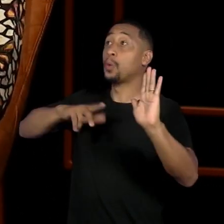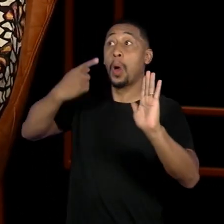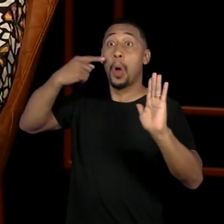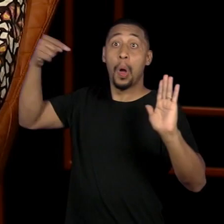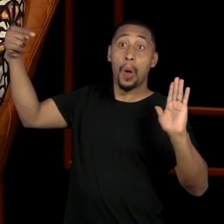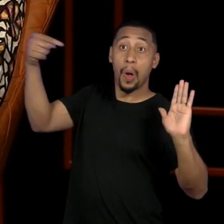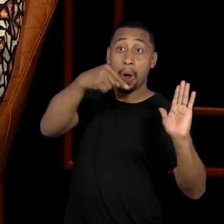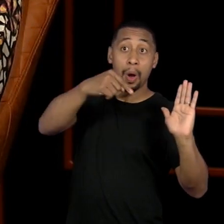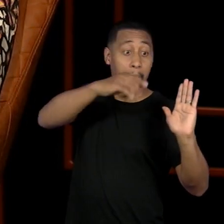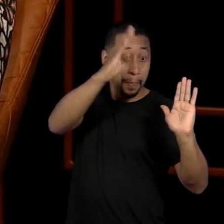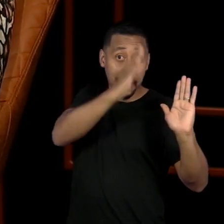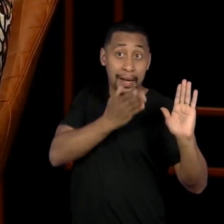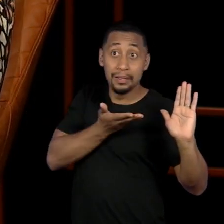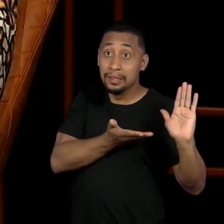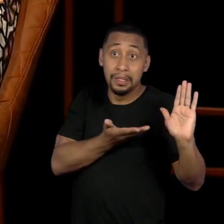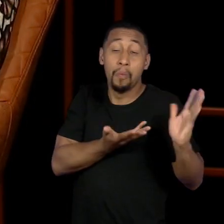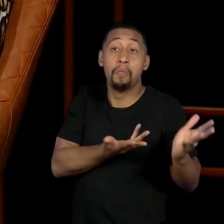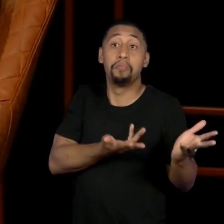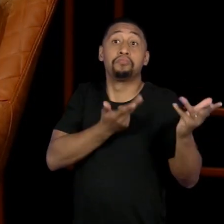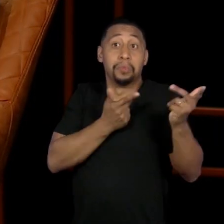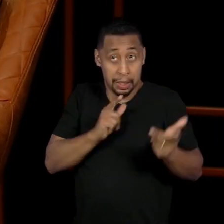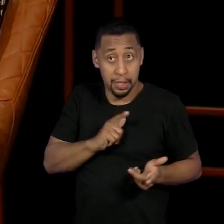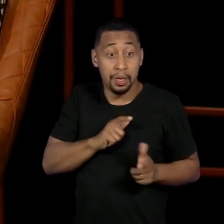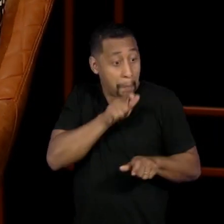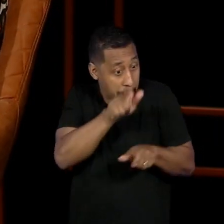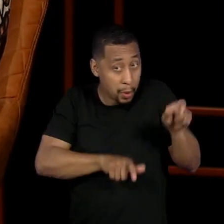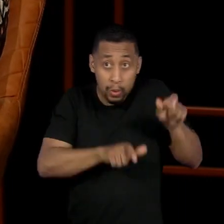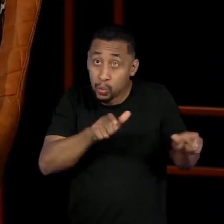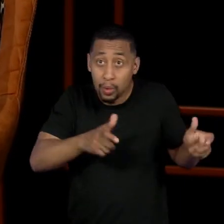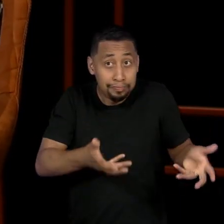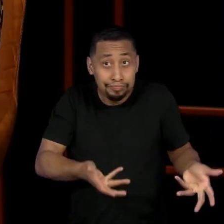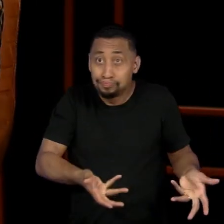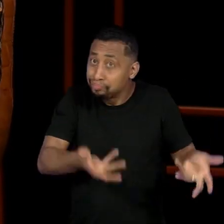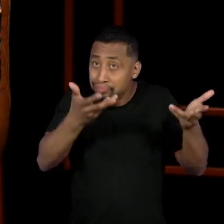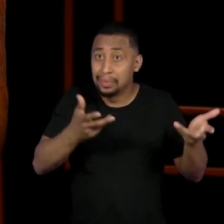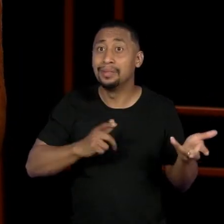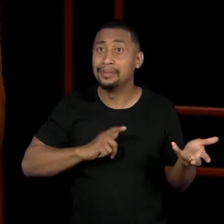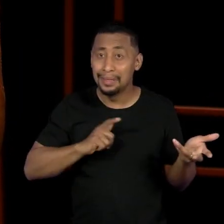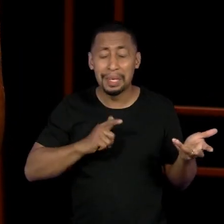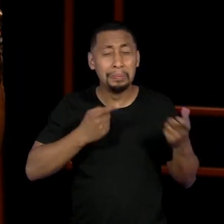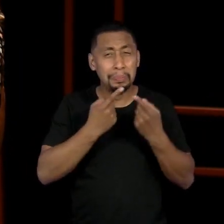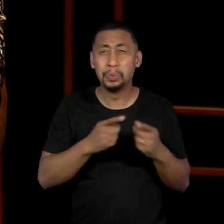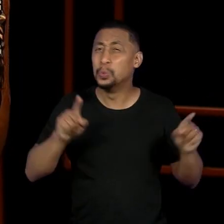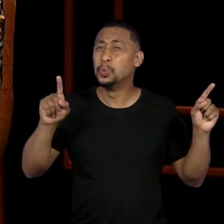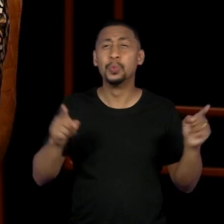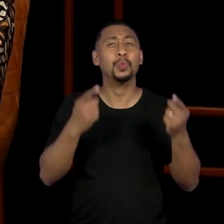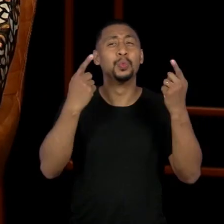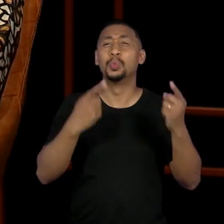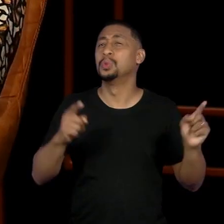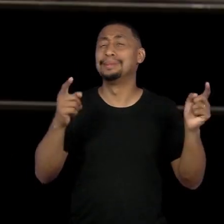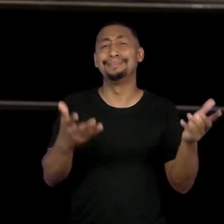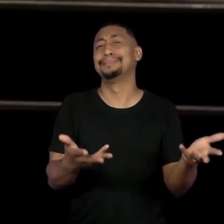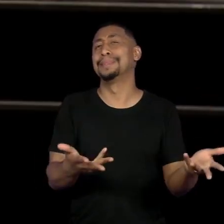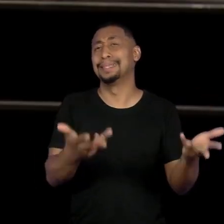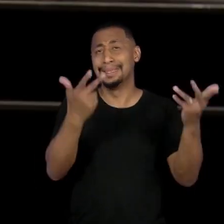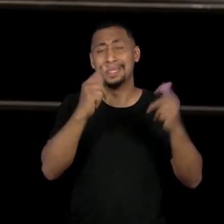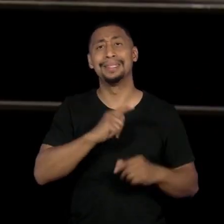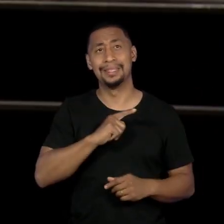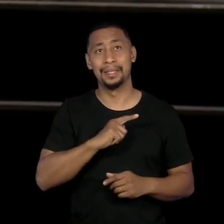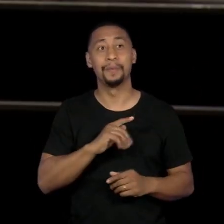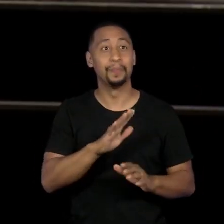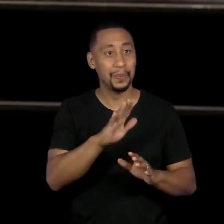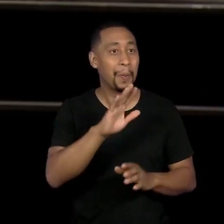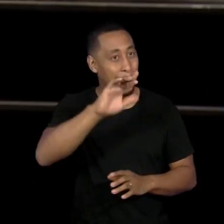passar lá, que tem gente maravilhosa, a fazer coisas, músicos absolutamente extraordinários. Vamos ver